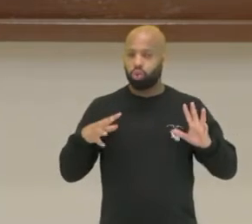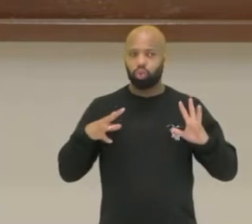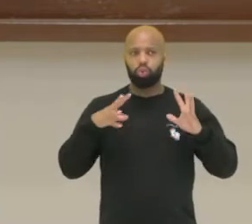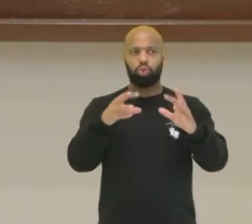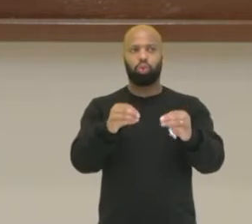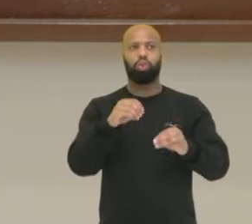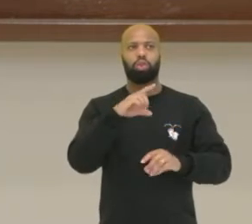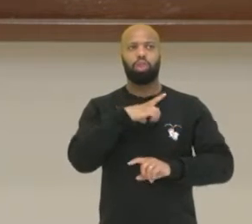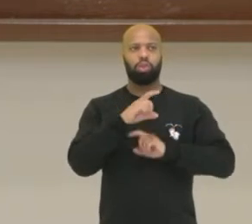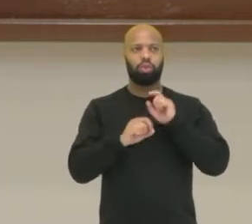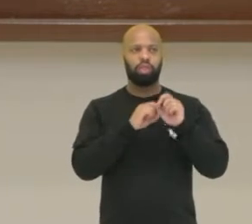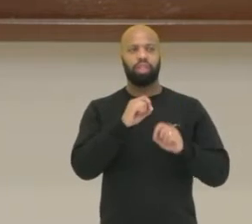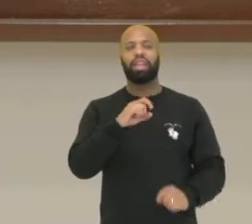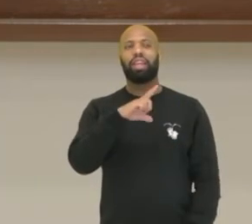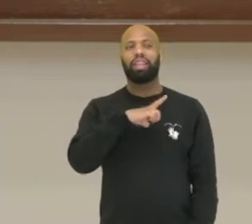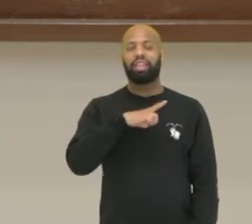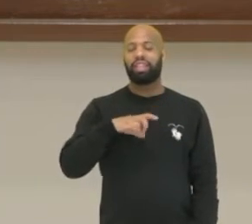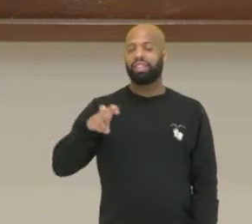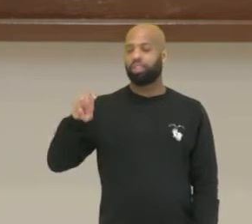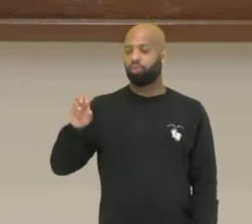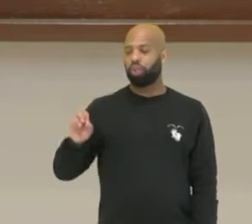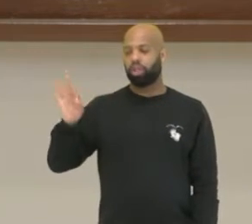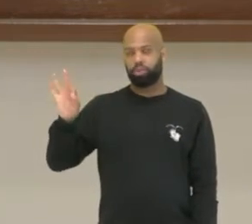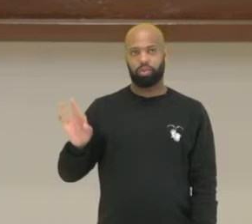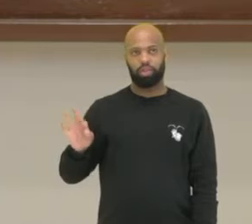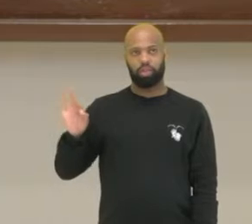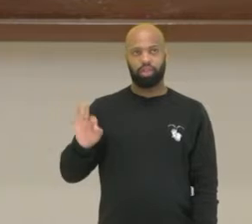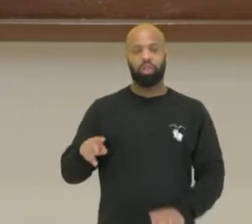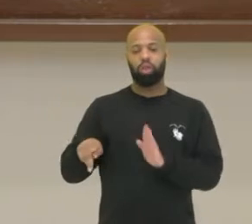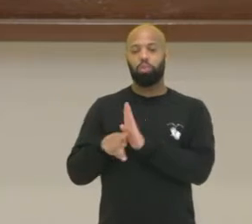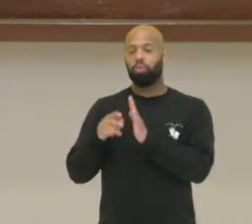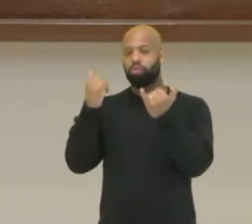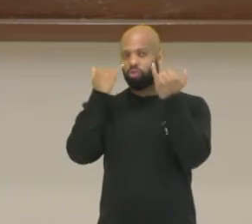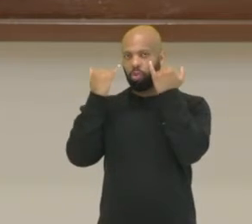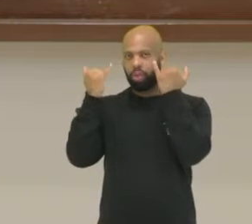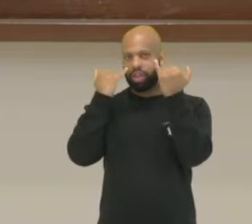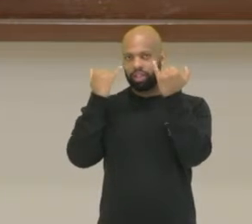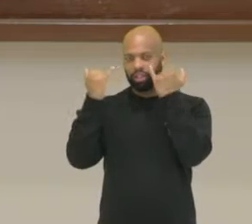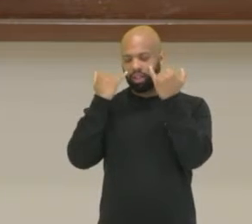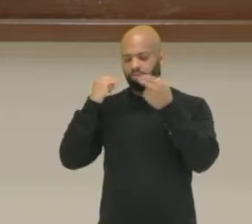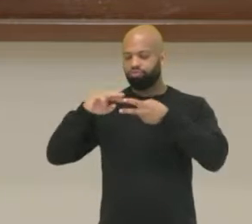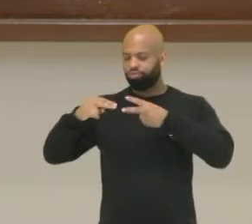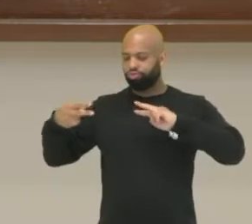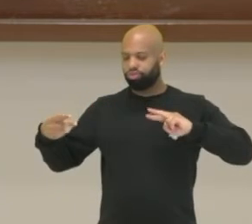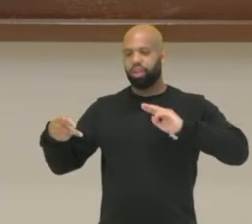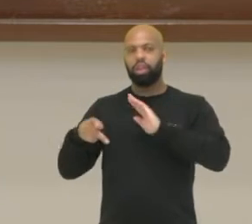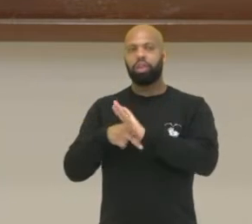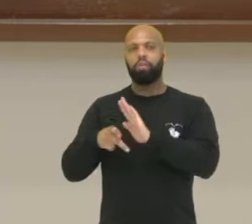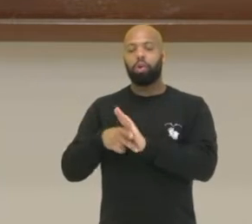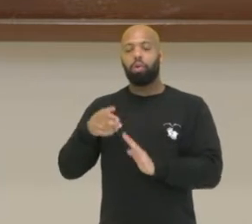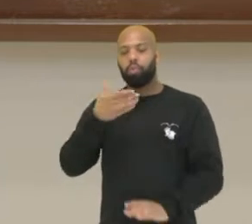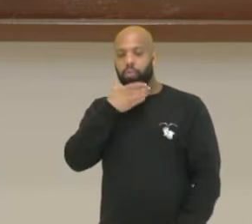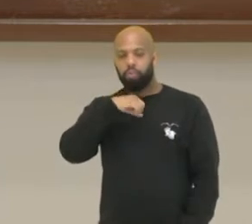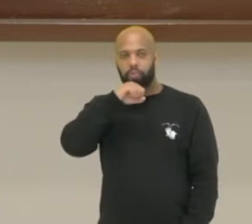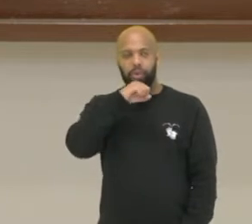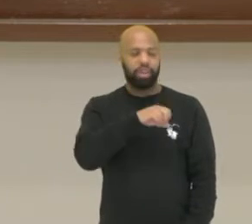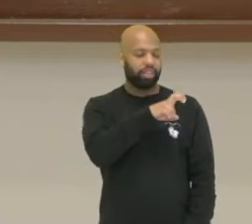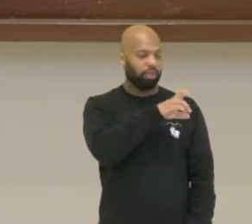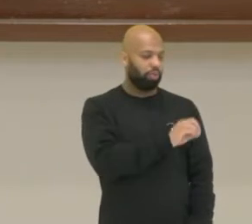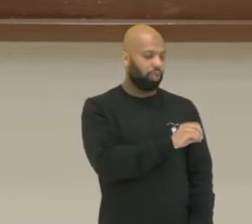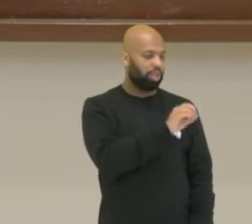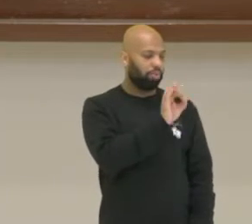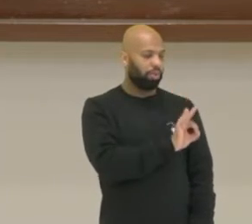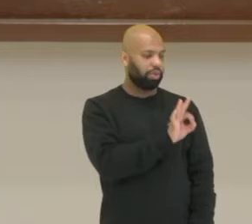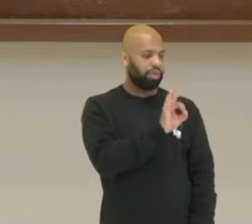exceção, possuímos 50% da informação genética dos nossos pais e 50% da